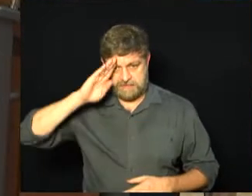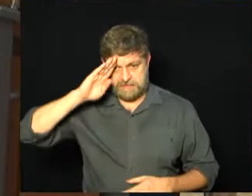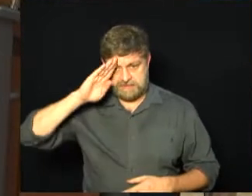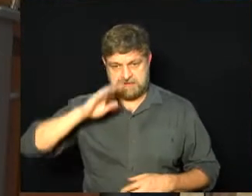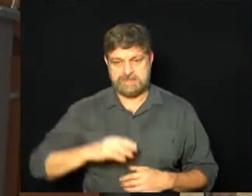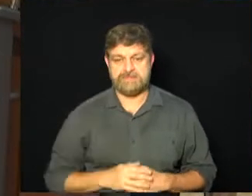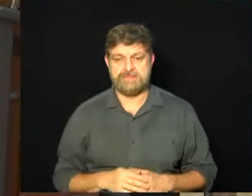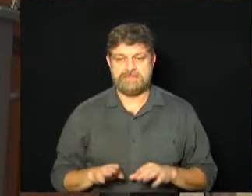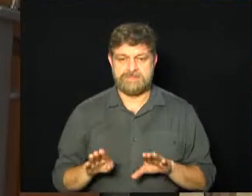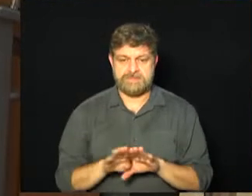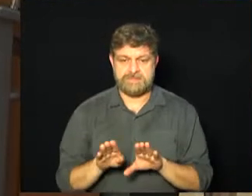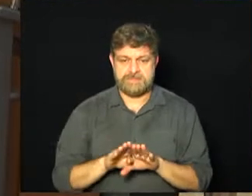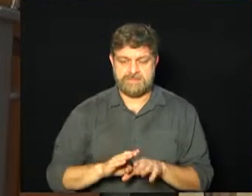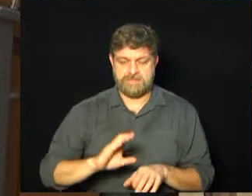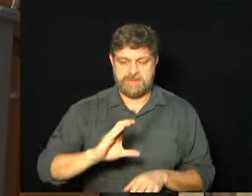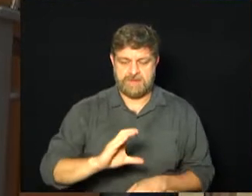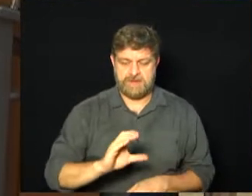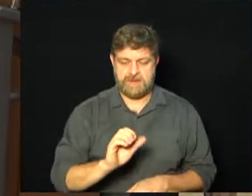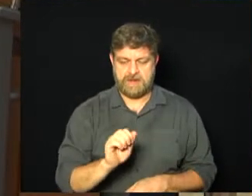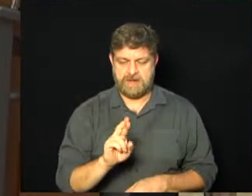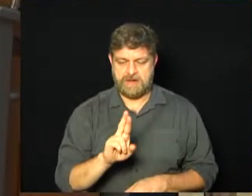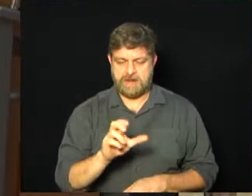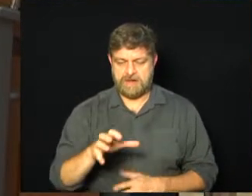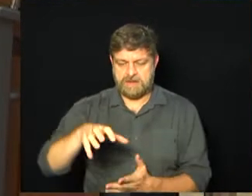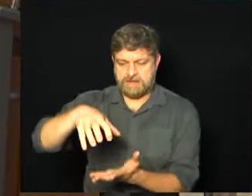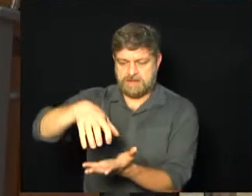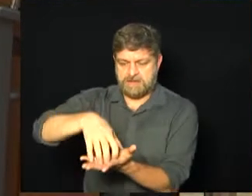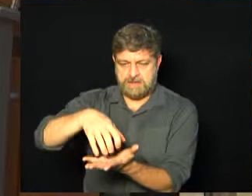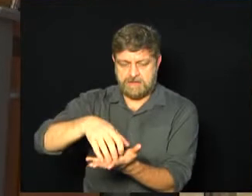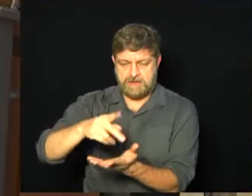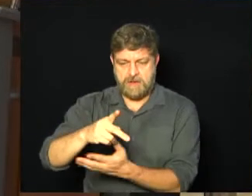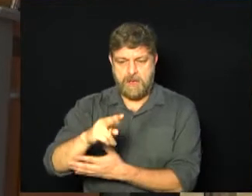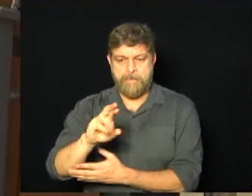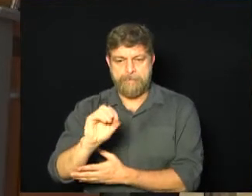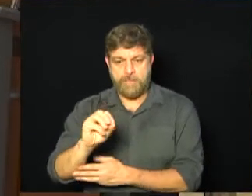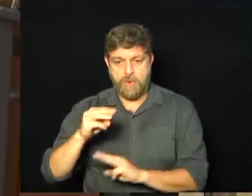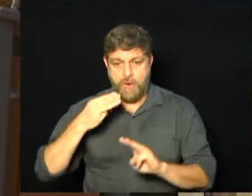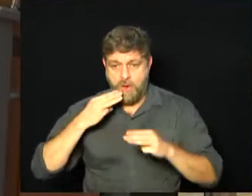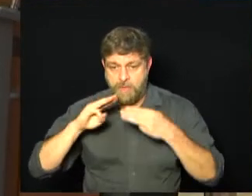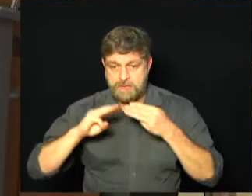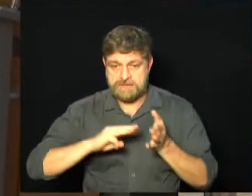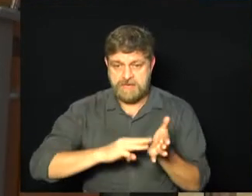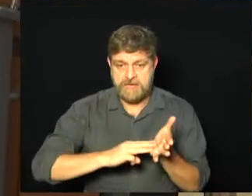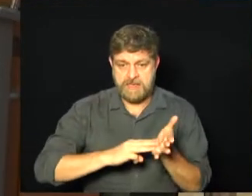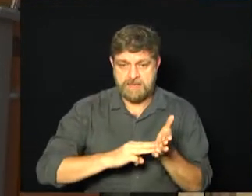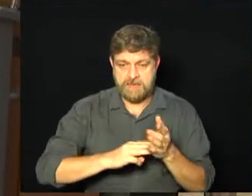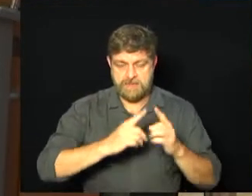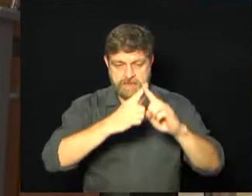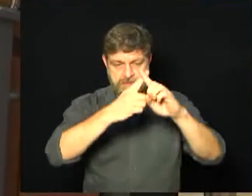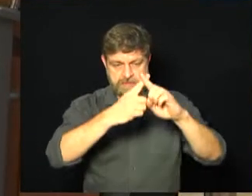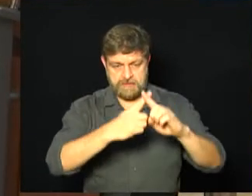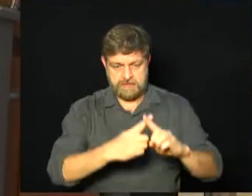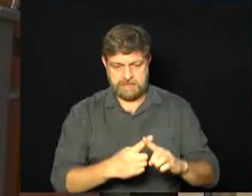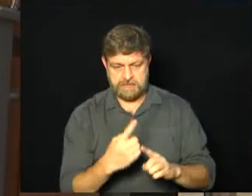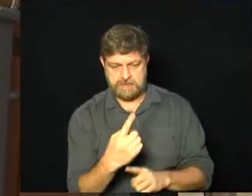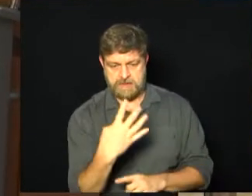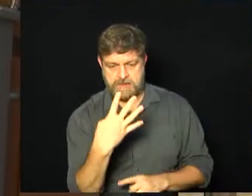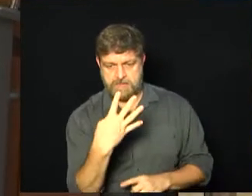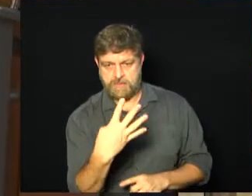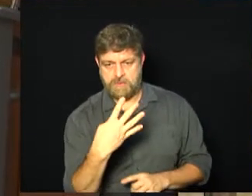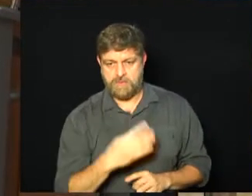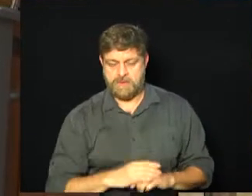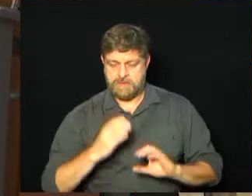Costa, diretor do Conservatório Pro Música e também membro da comissão julgadora do 14º Concurso